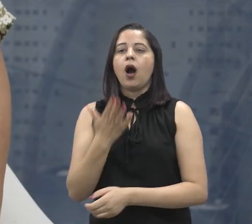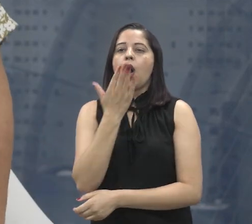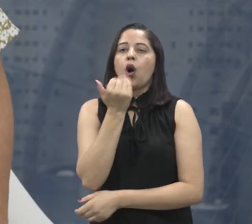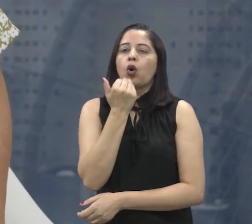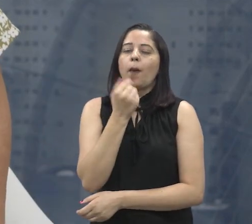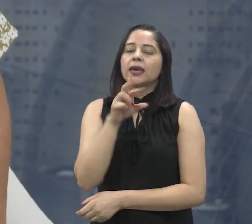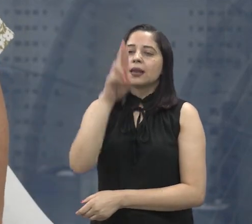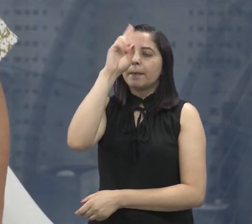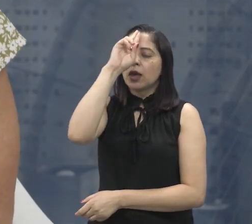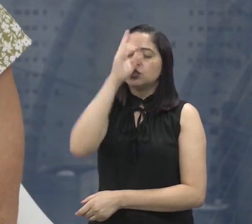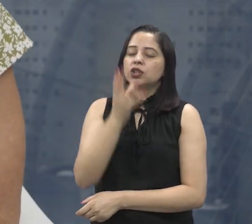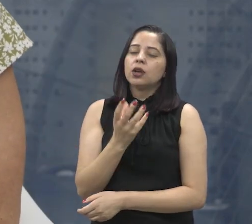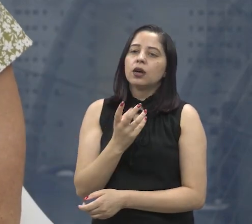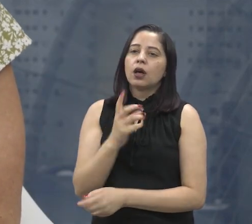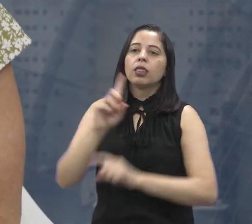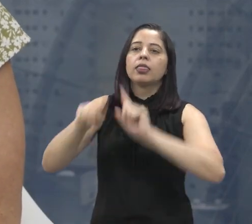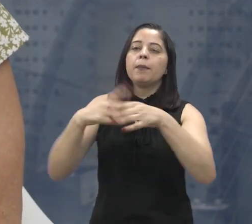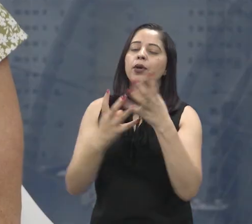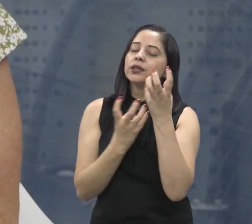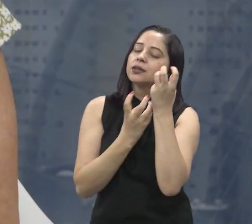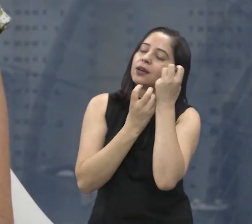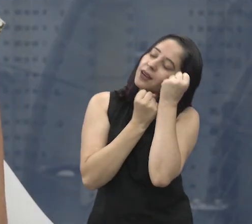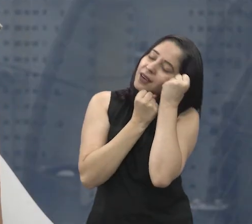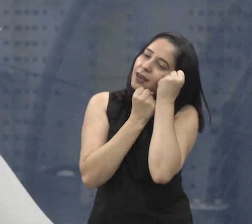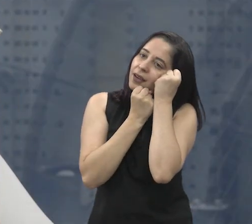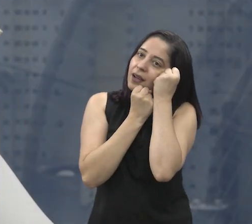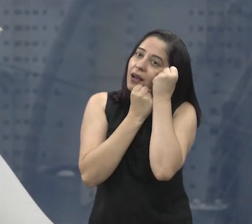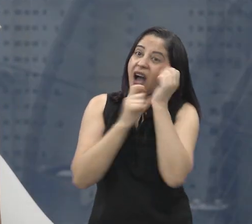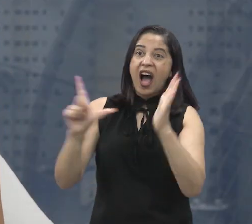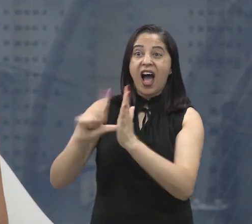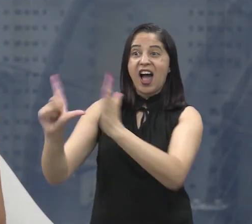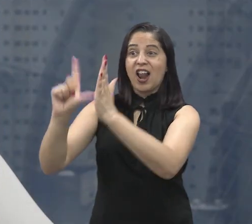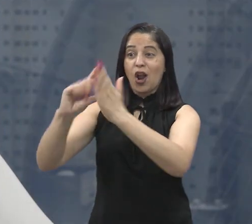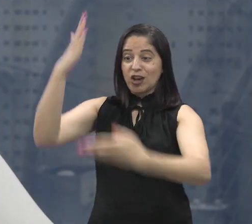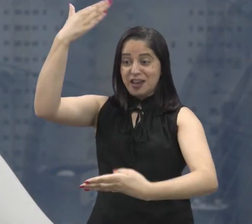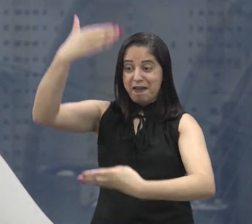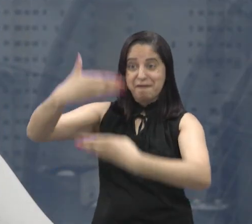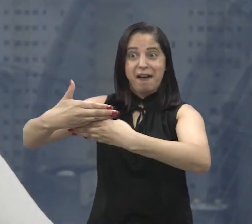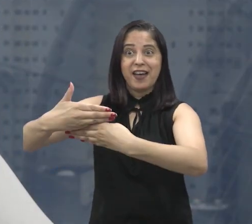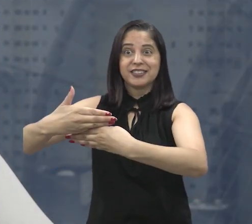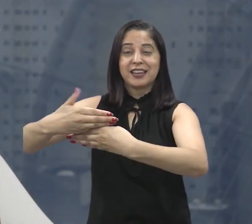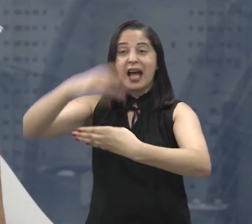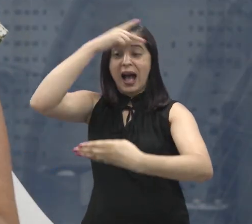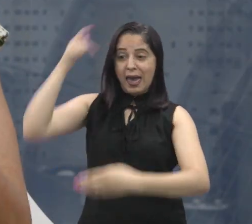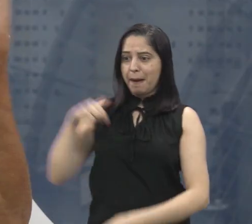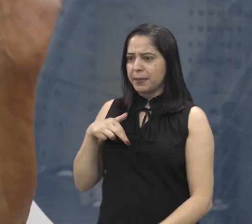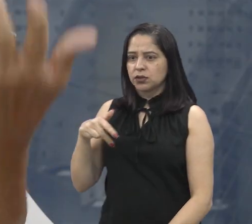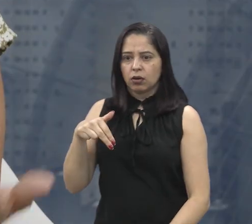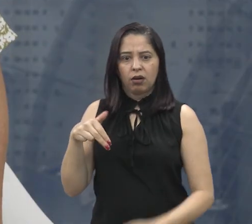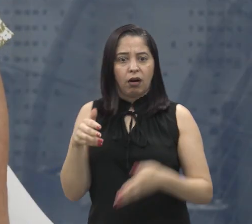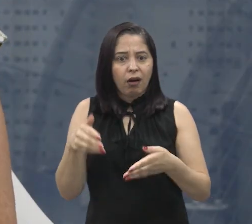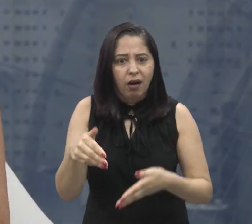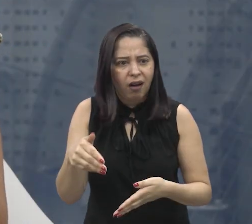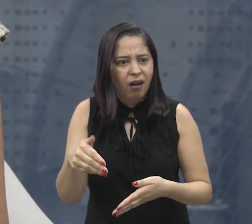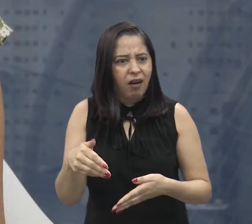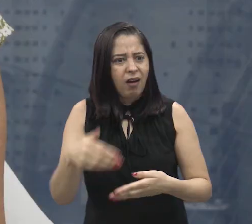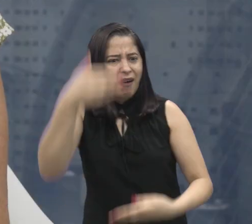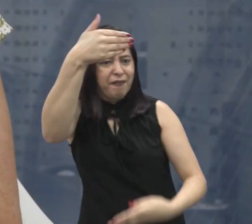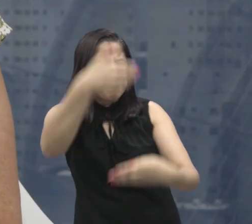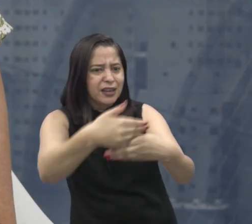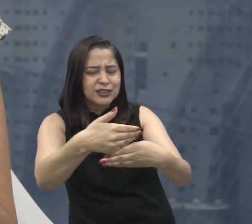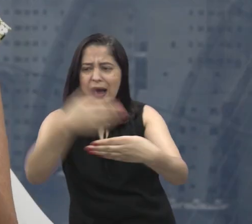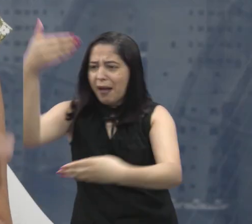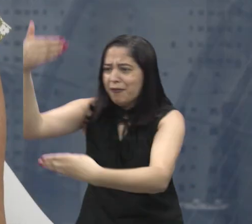civilizatório que se faz e passa pela cultura. Né? É cultural em algumas regiões ainda do Brasil, ou da Europa,